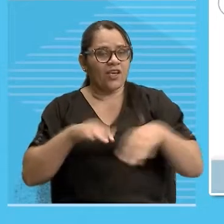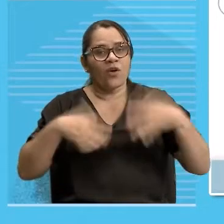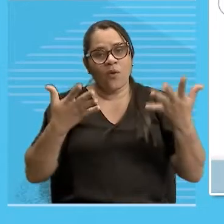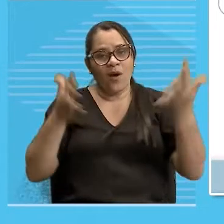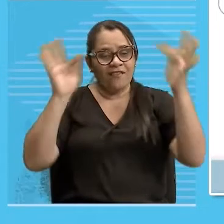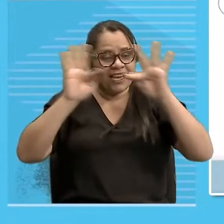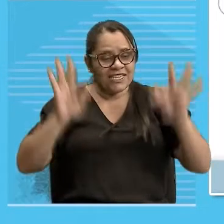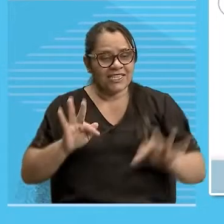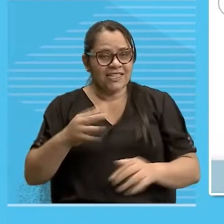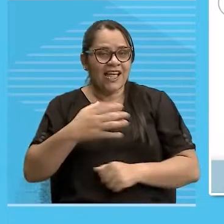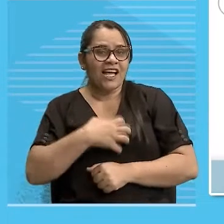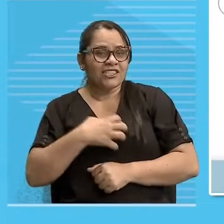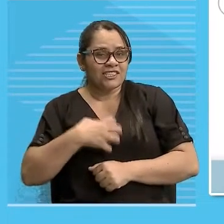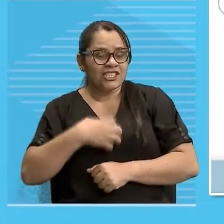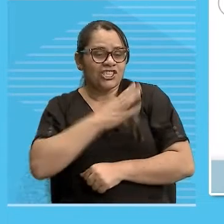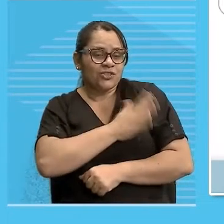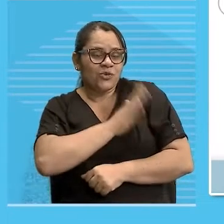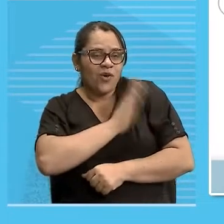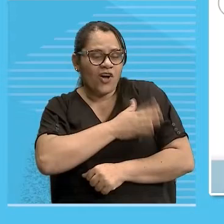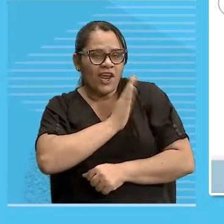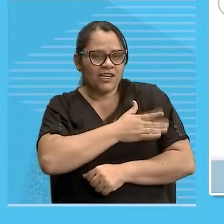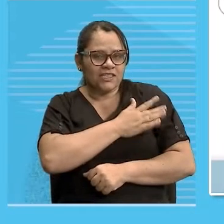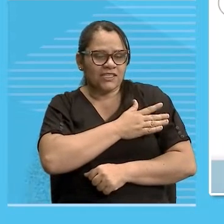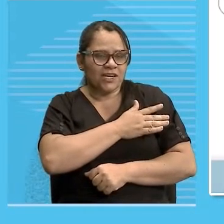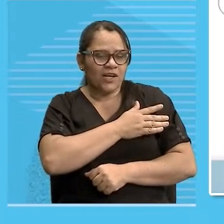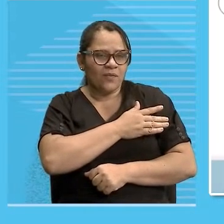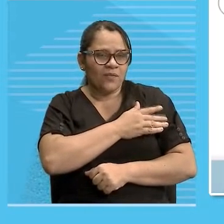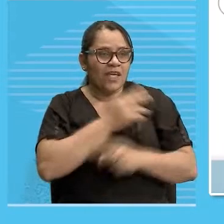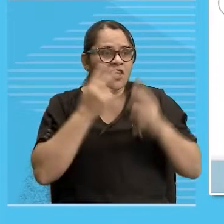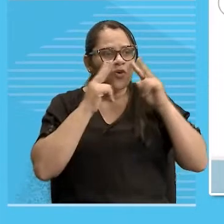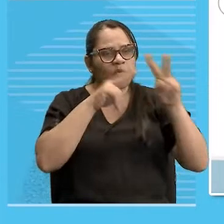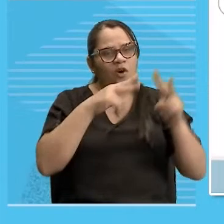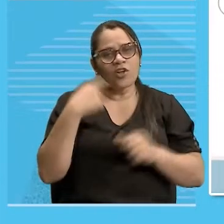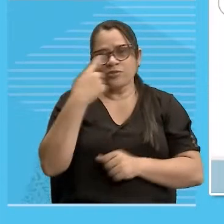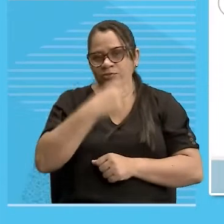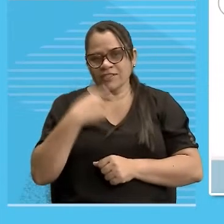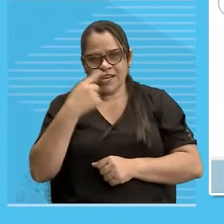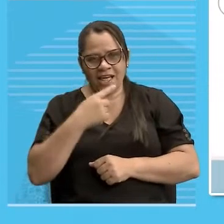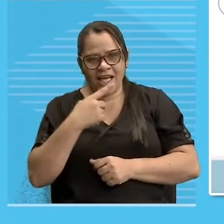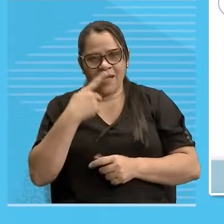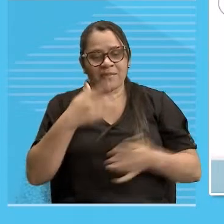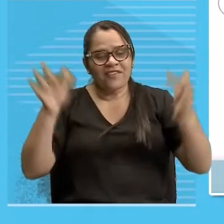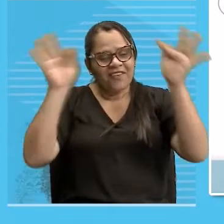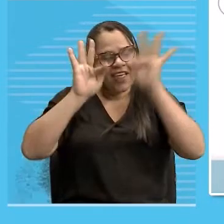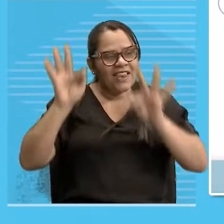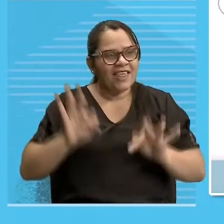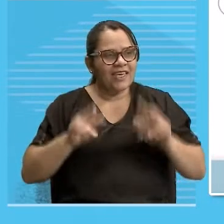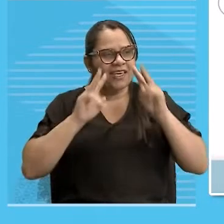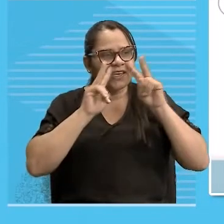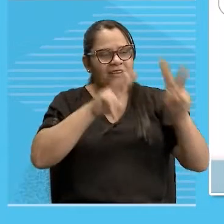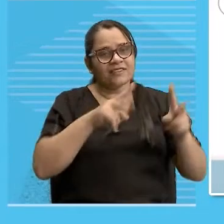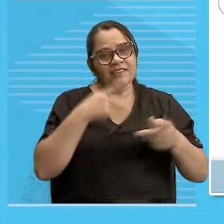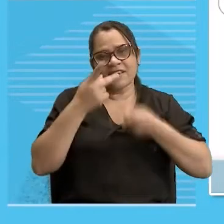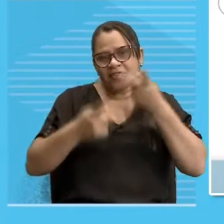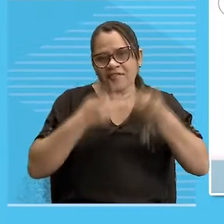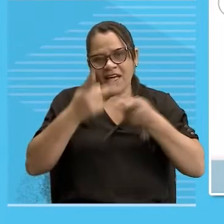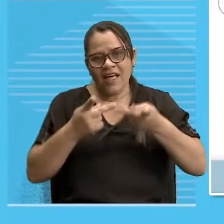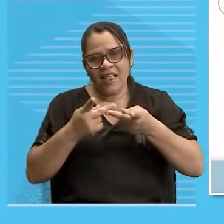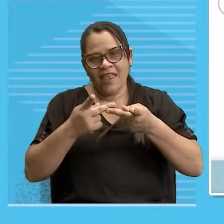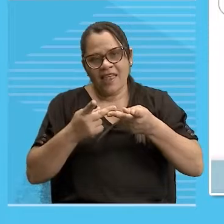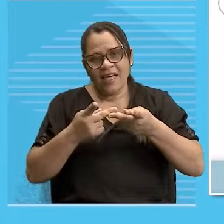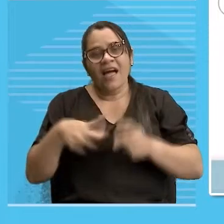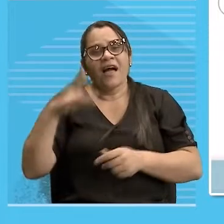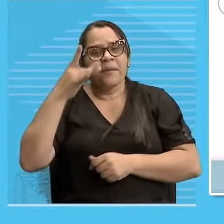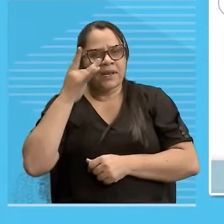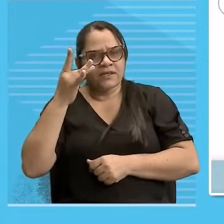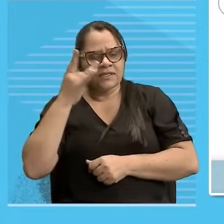satisfação. Olá, dizem meus lábios a ela. Olé, diz a presença a